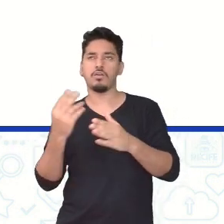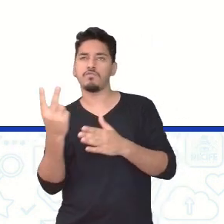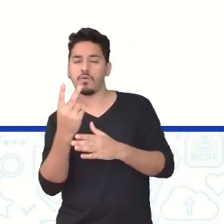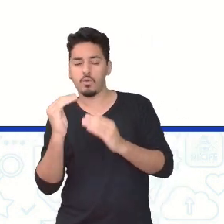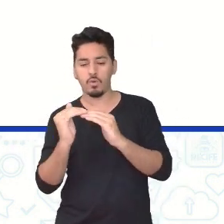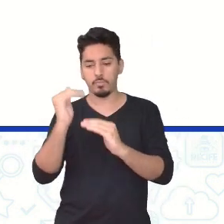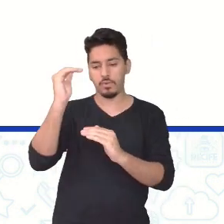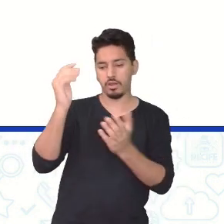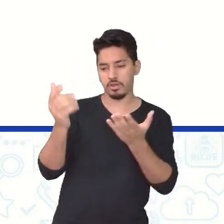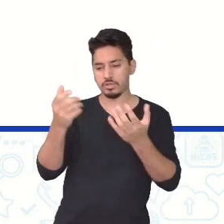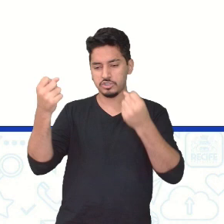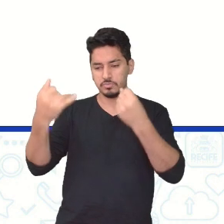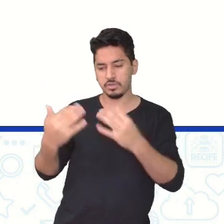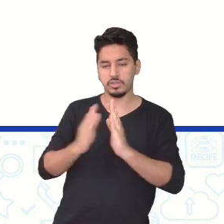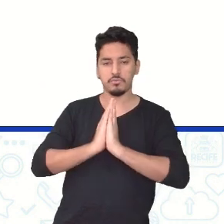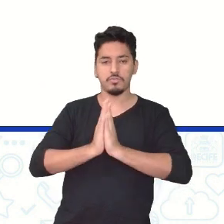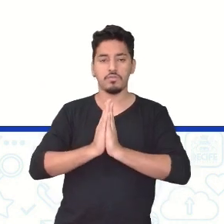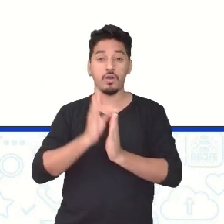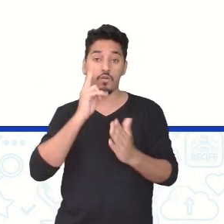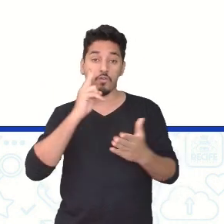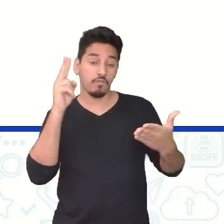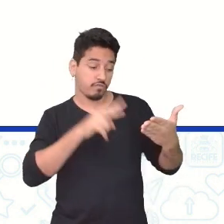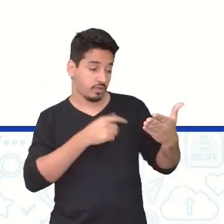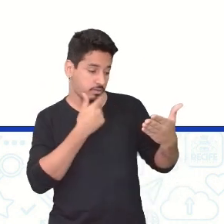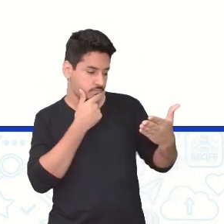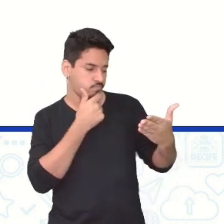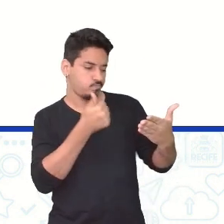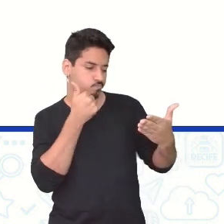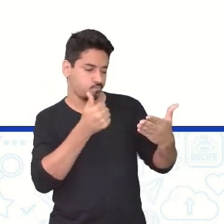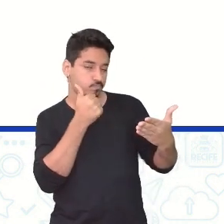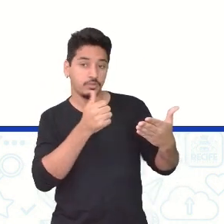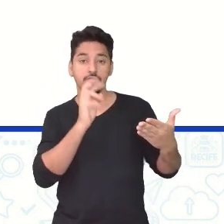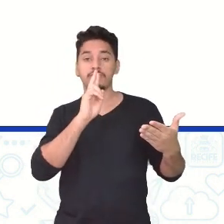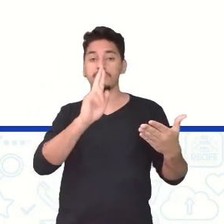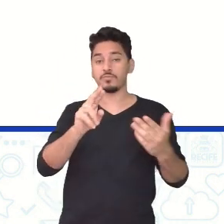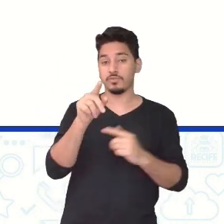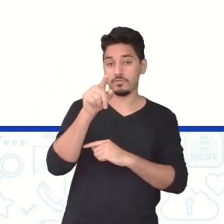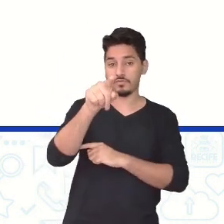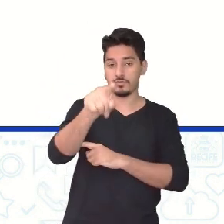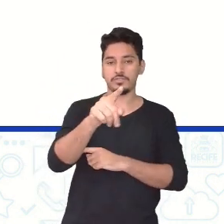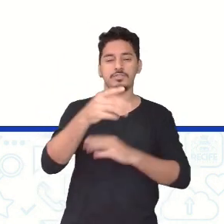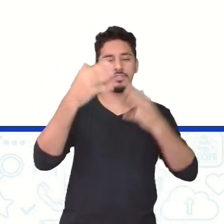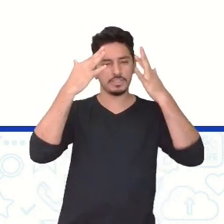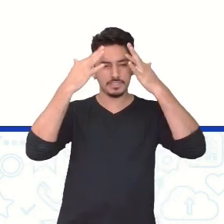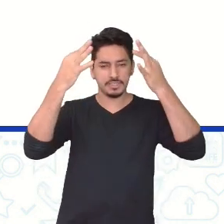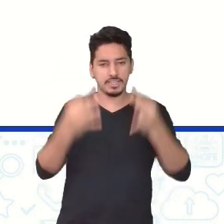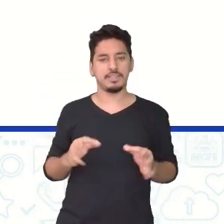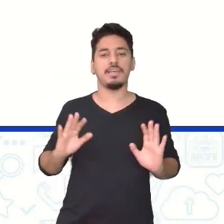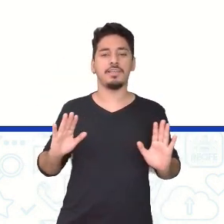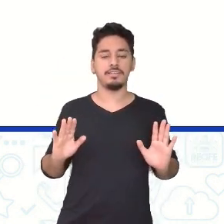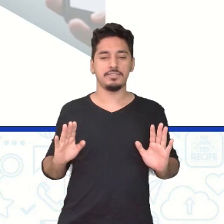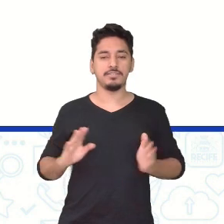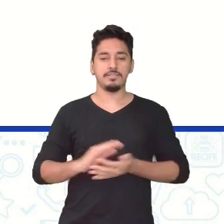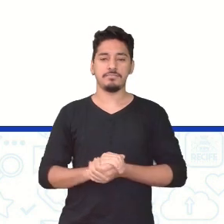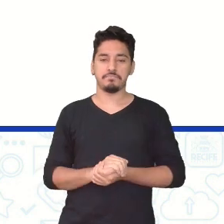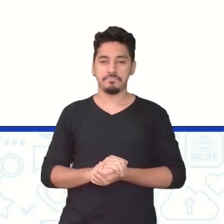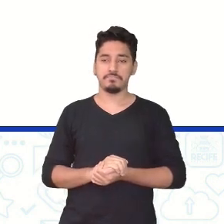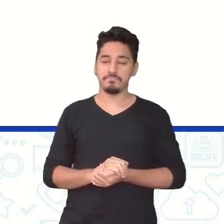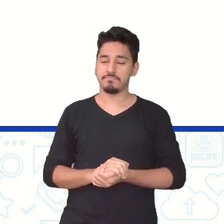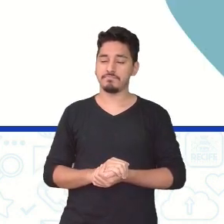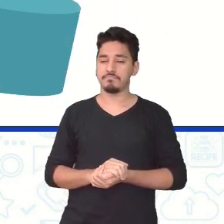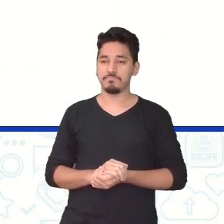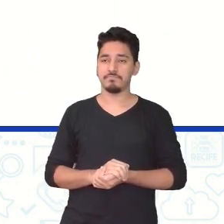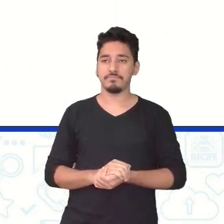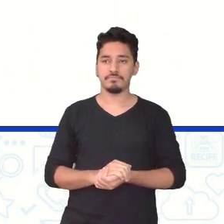cair na minha prova. Explica isso aqui e eu vou ver lá o teu comentário e vou te responder com toda certeza. Olha aí, show de